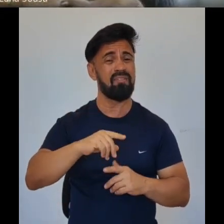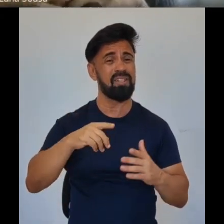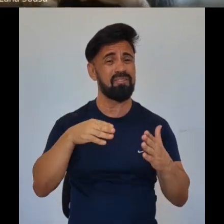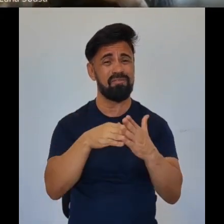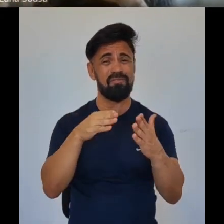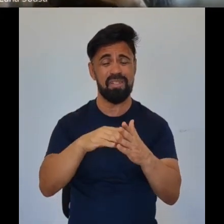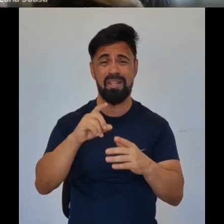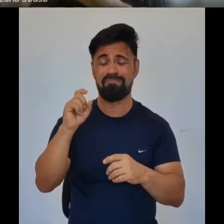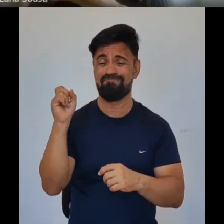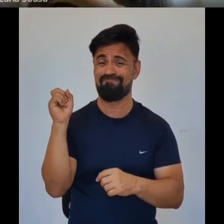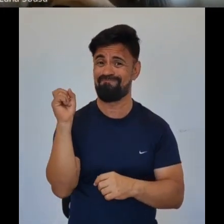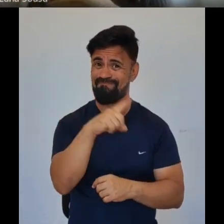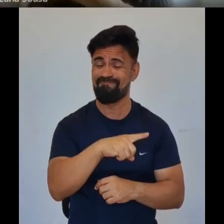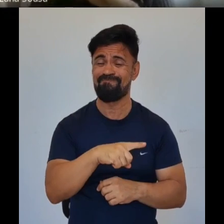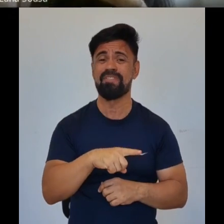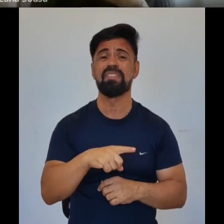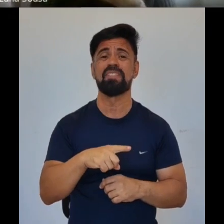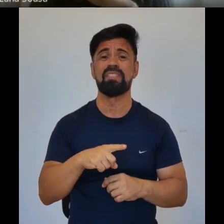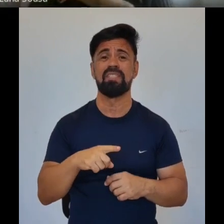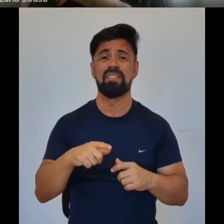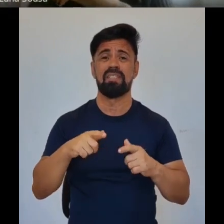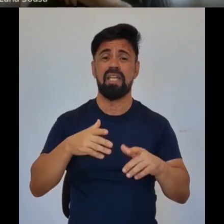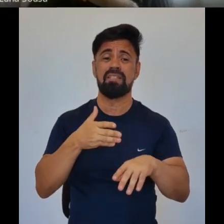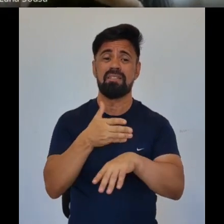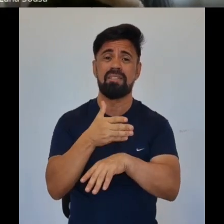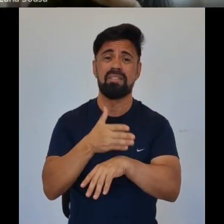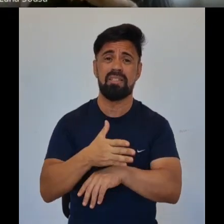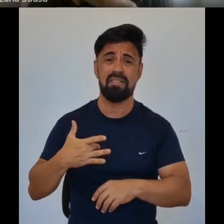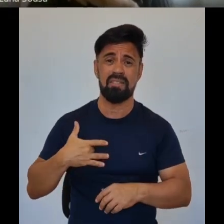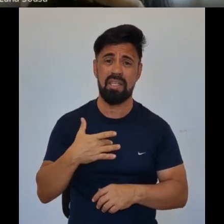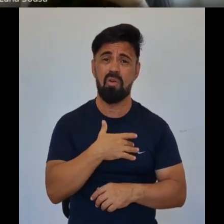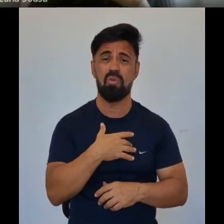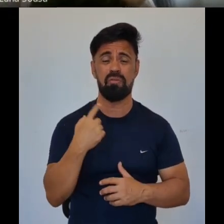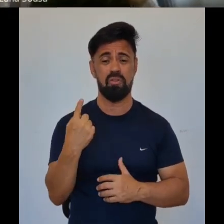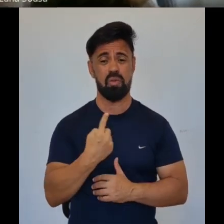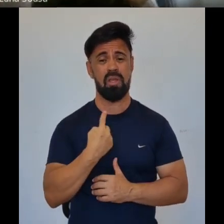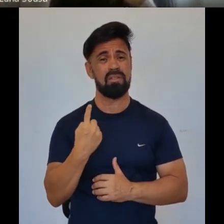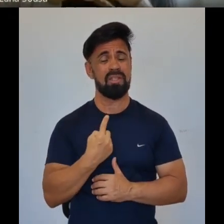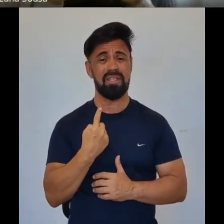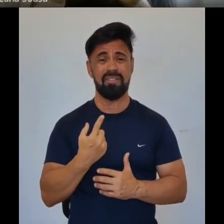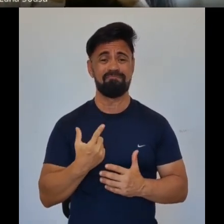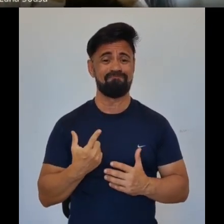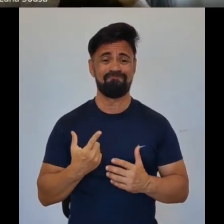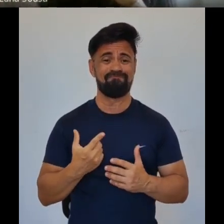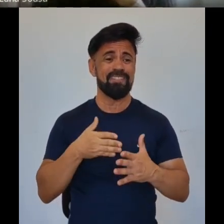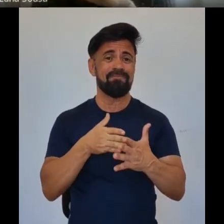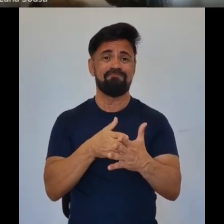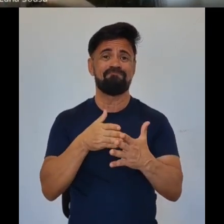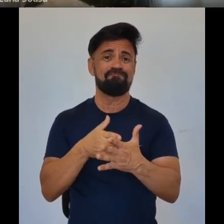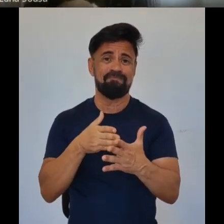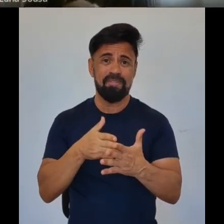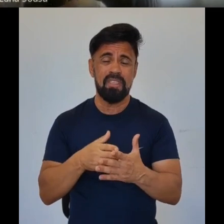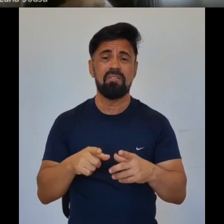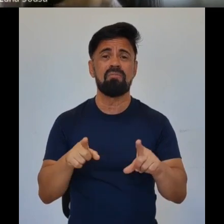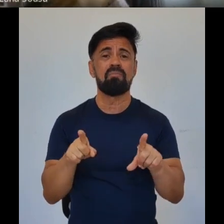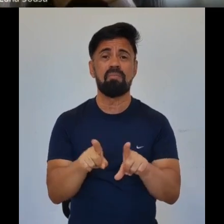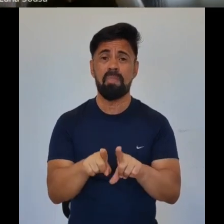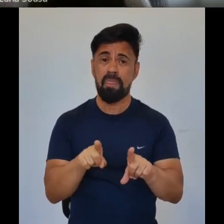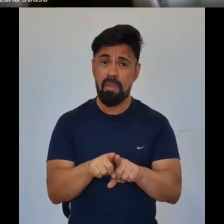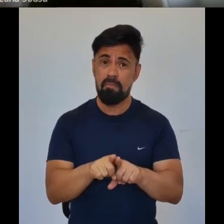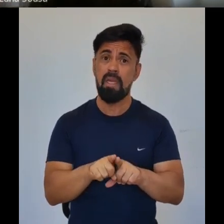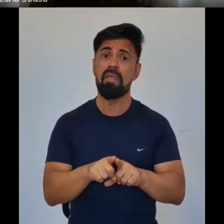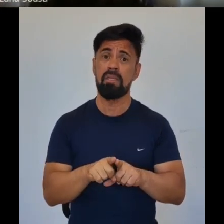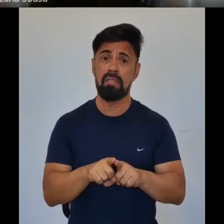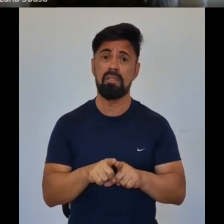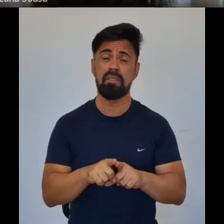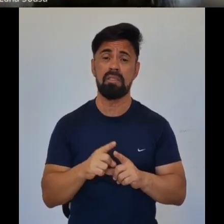de saúde, vivem em locais mais isolados, de dificuldade de acesso, né? E também não só isolado de serviços de saúde, mas